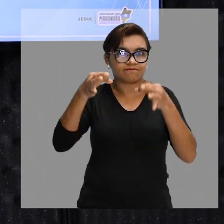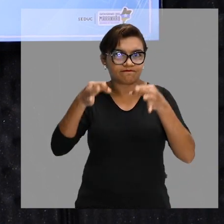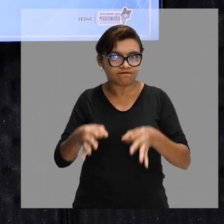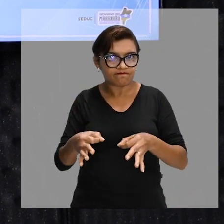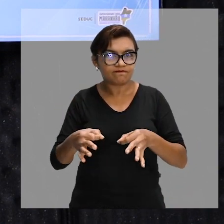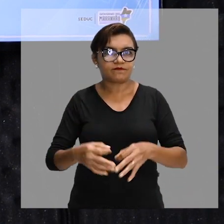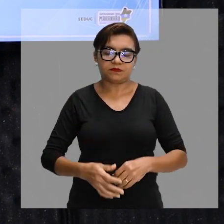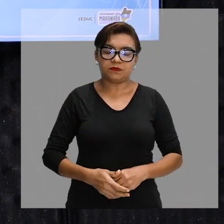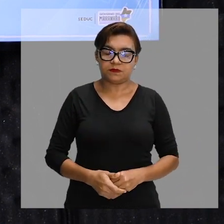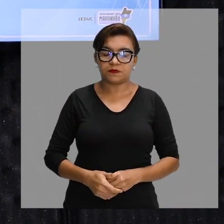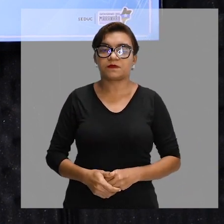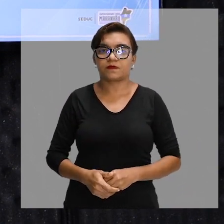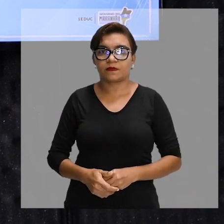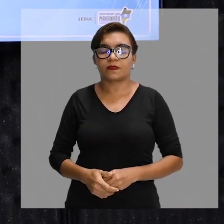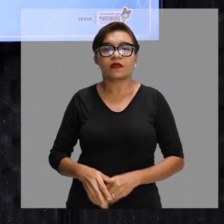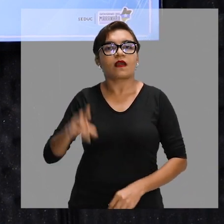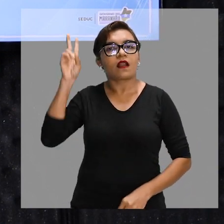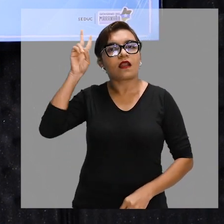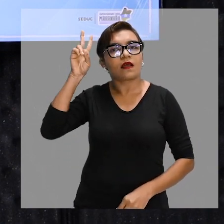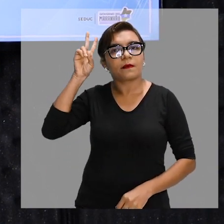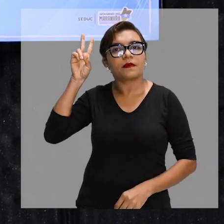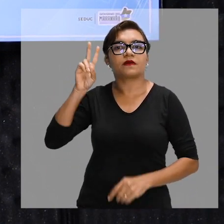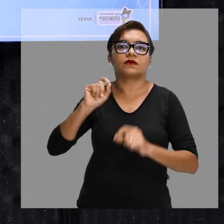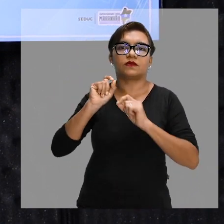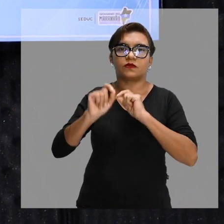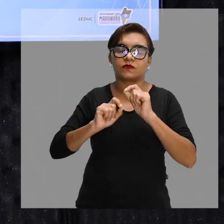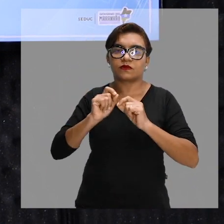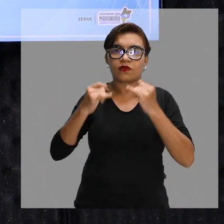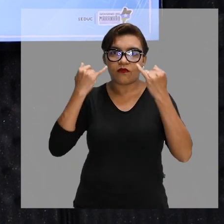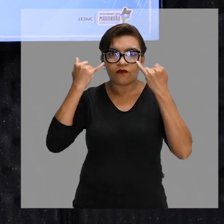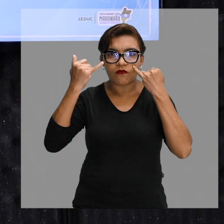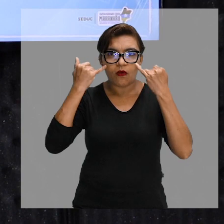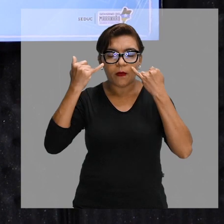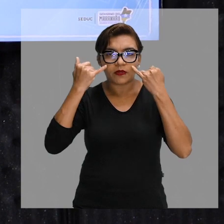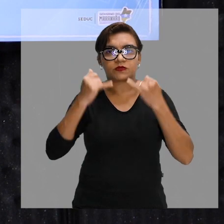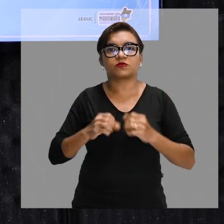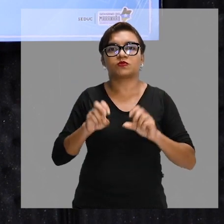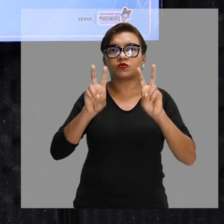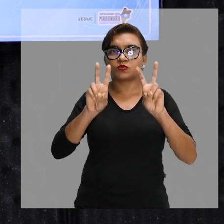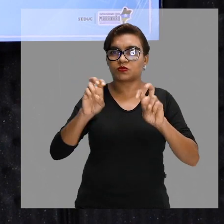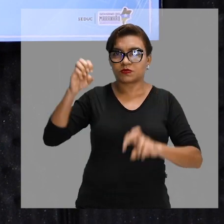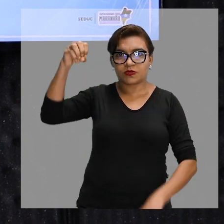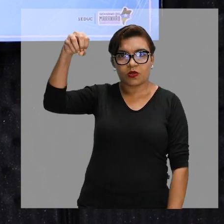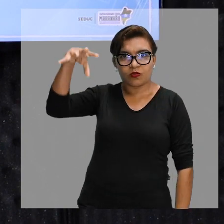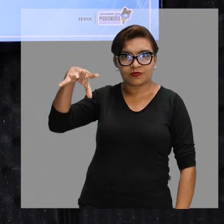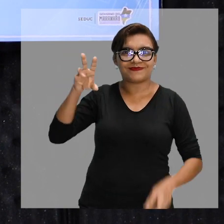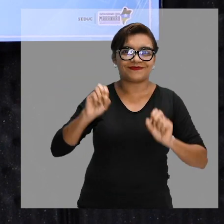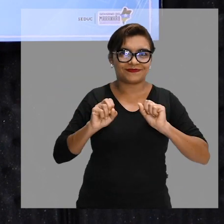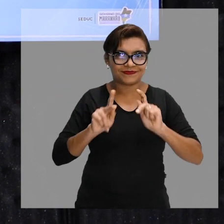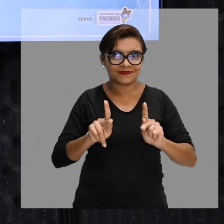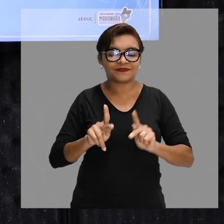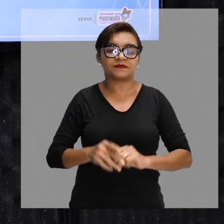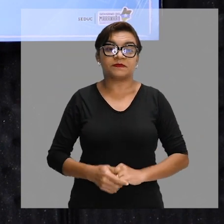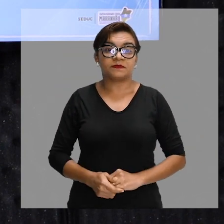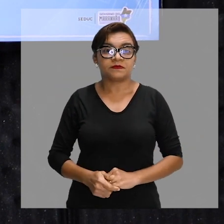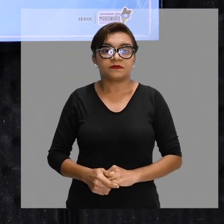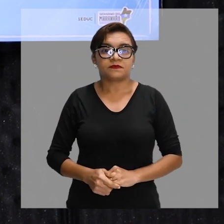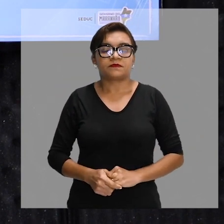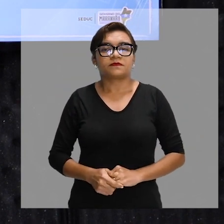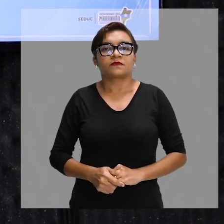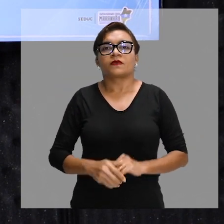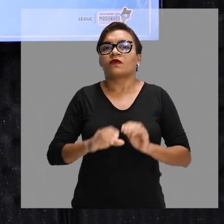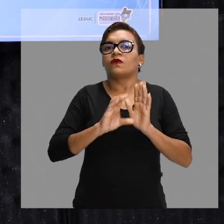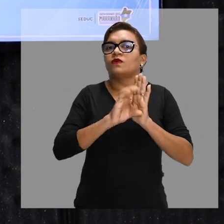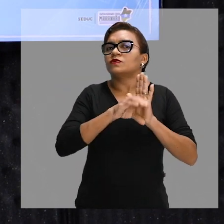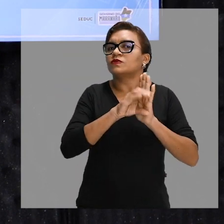Então, só relembrando e trazendo aí novas informações sobre a luz, ok? Então vamos com os